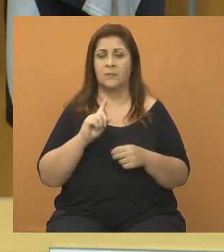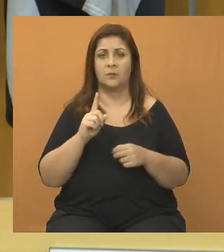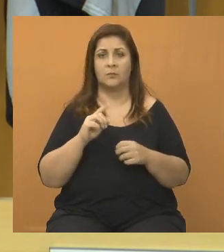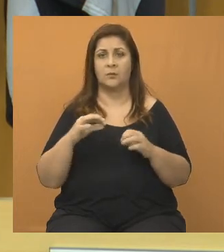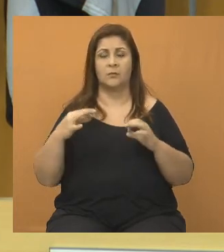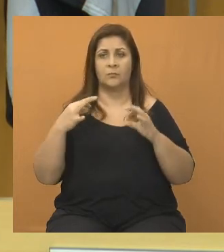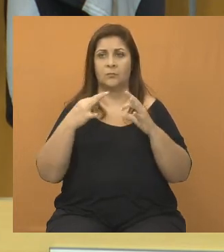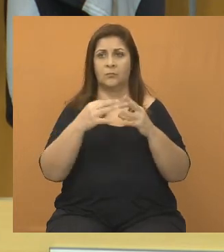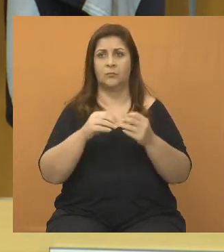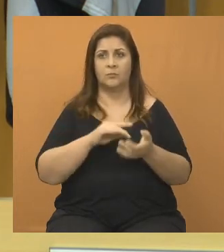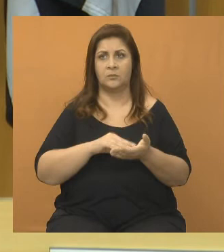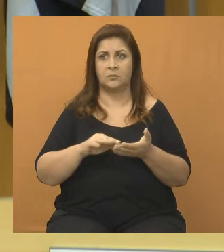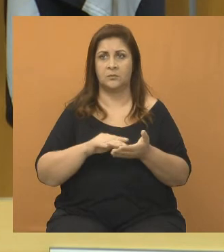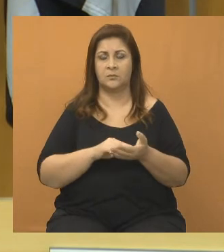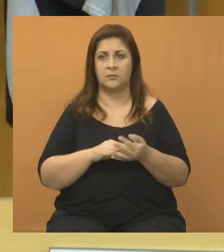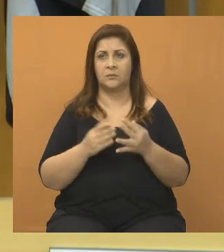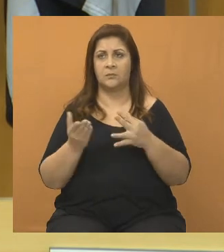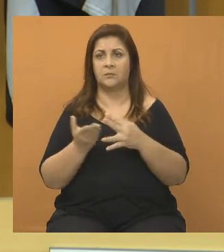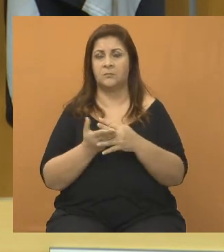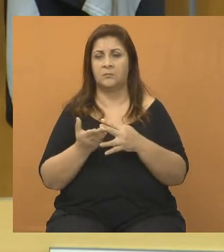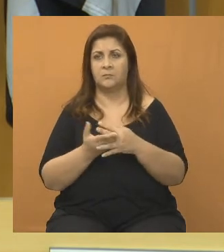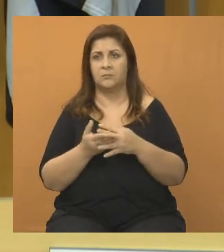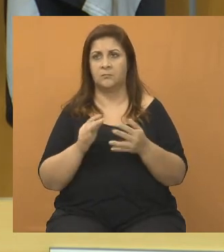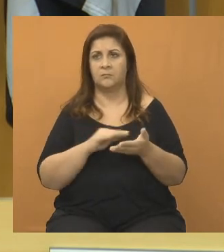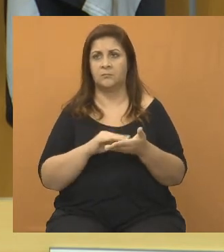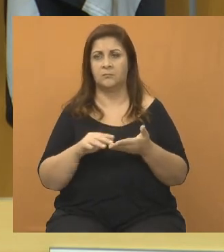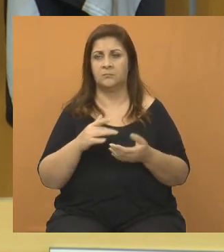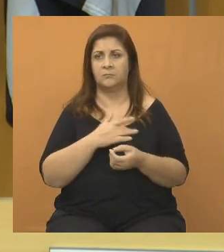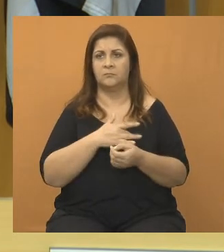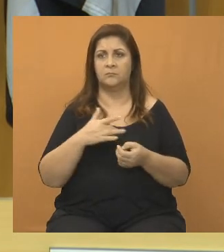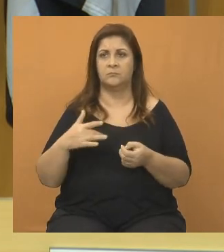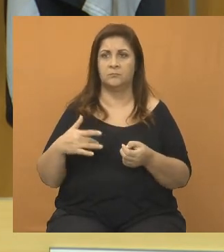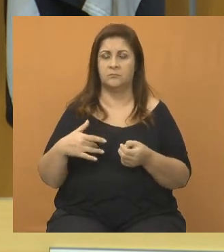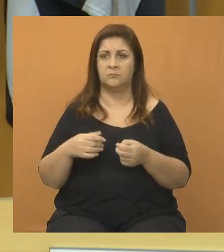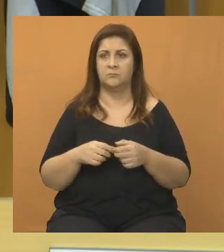Secretaria de Governo. Ela está metade na Secretaria de Saúde, então são